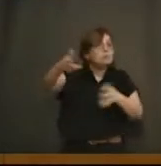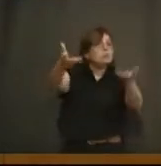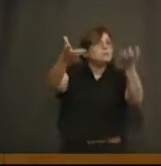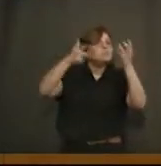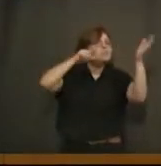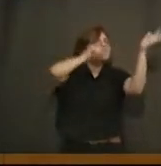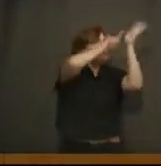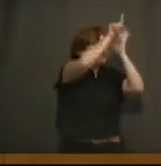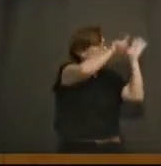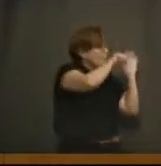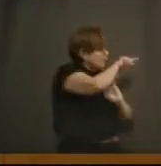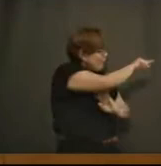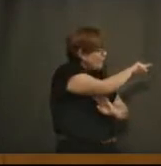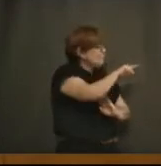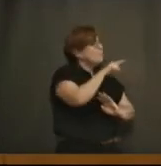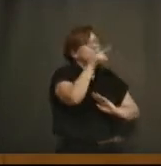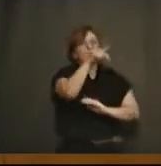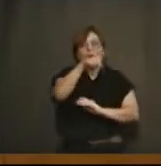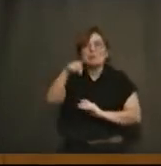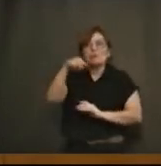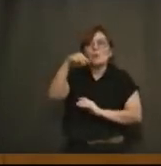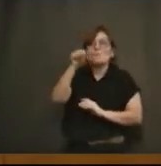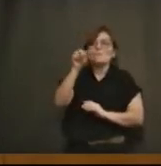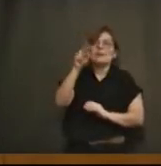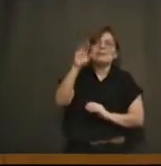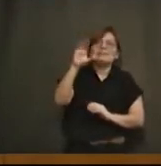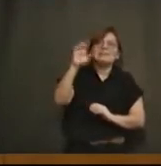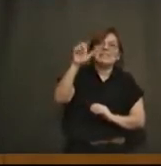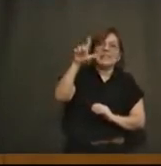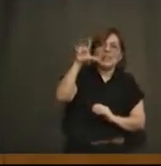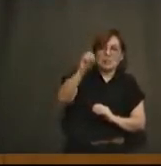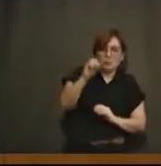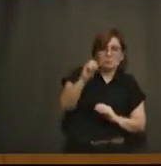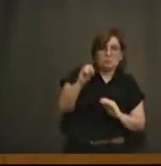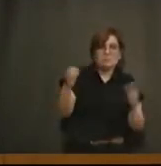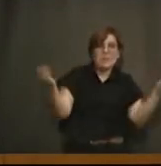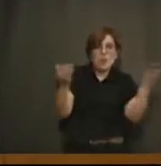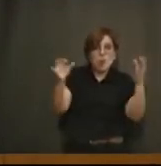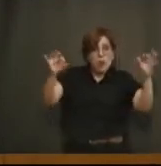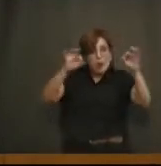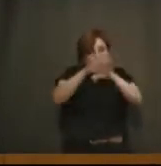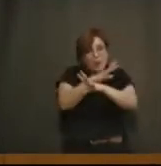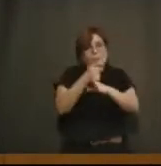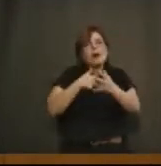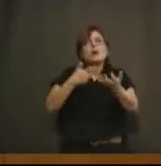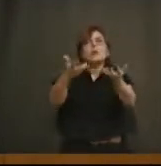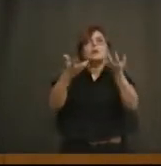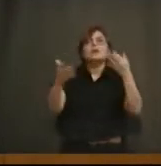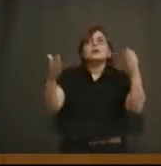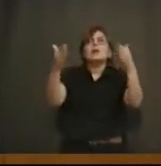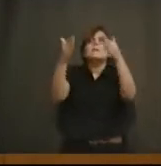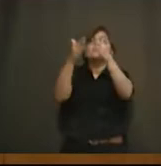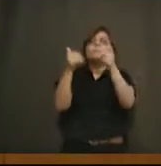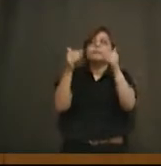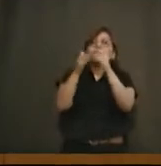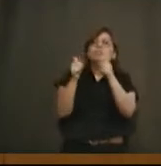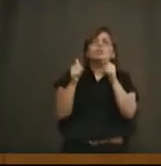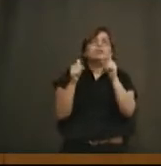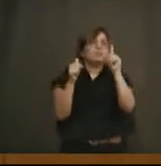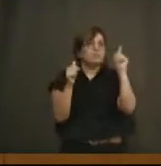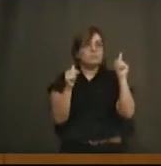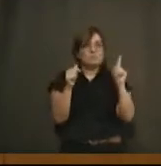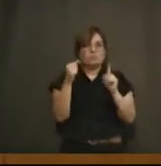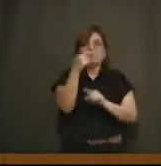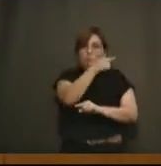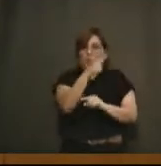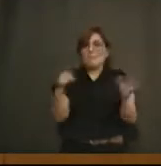para o senhor, professor Marcelo. Assim, para encerramento, eu gostaria de pedir, o senhor mesmo acabou de comentar,